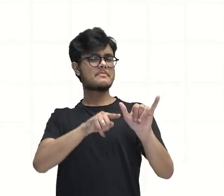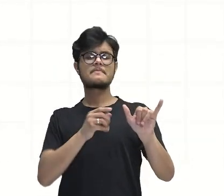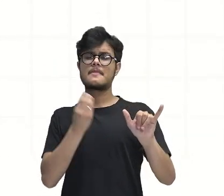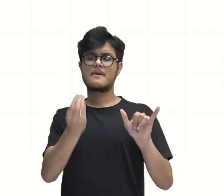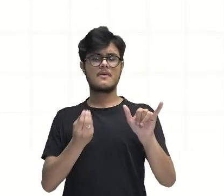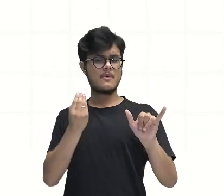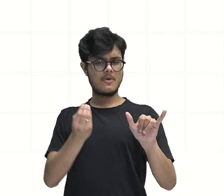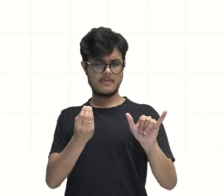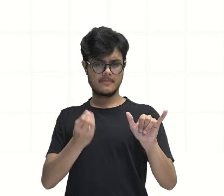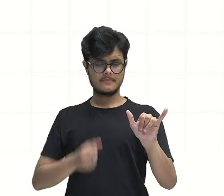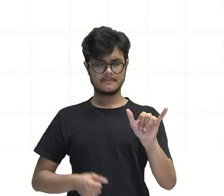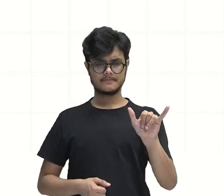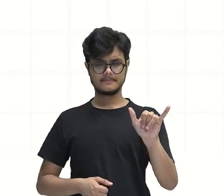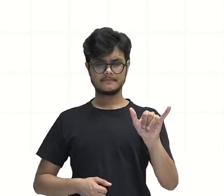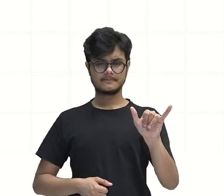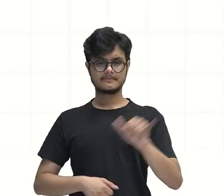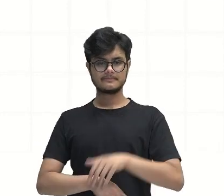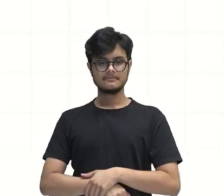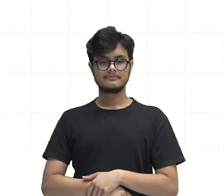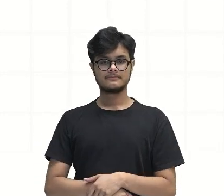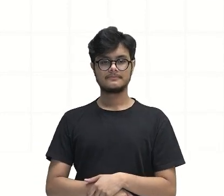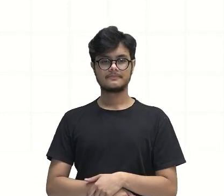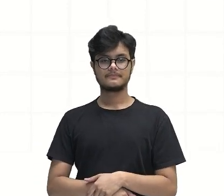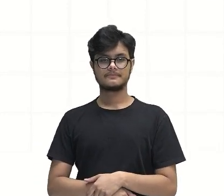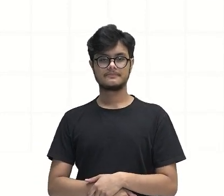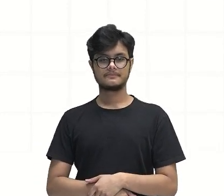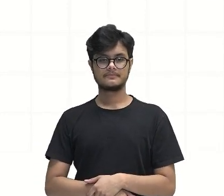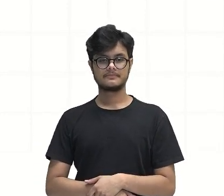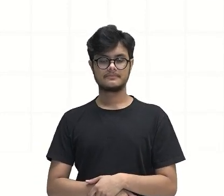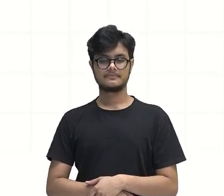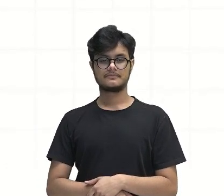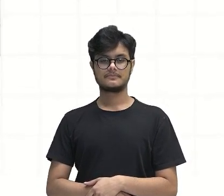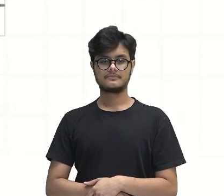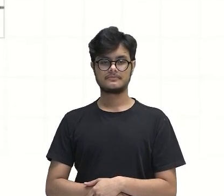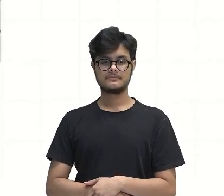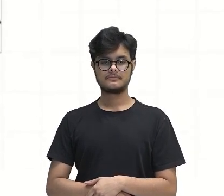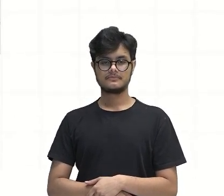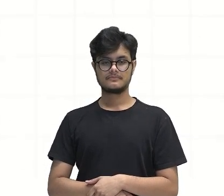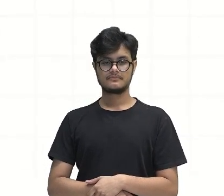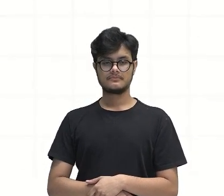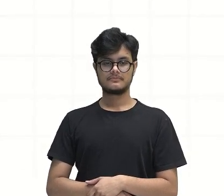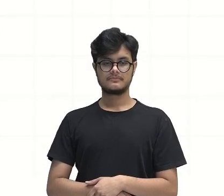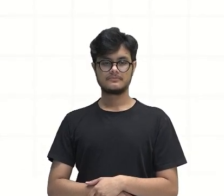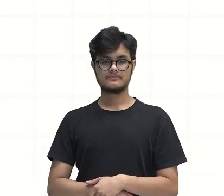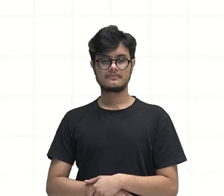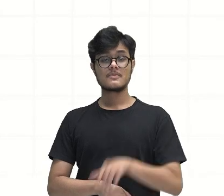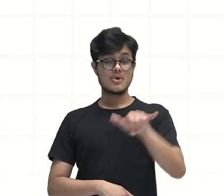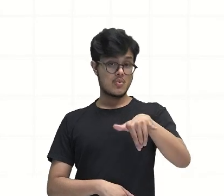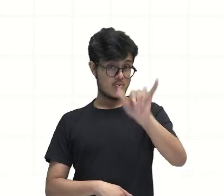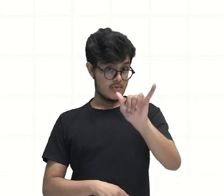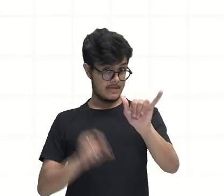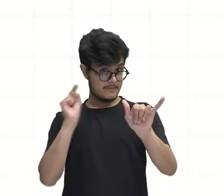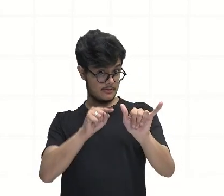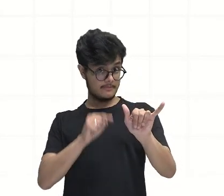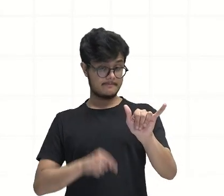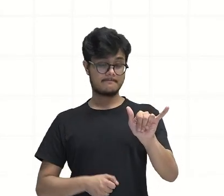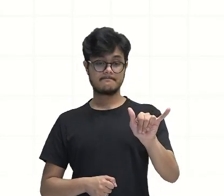vou levantar só um pouquinho aqui. O que vai acontecer? Vai ficar quem? O y médio